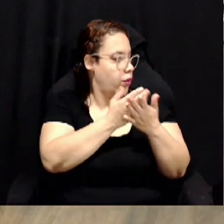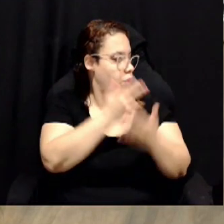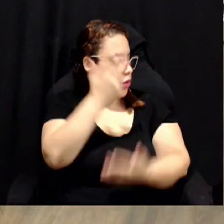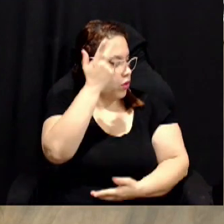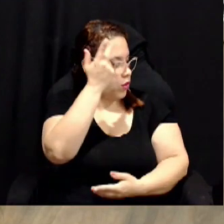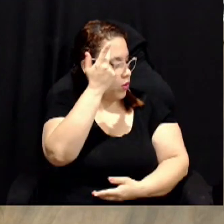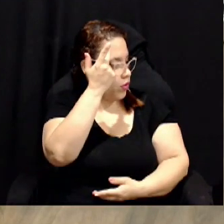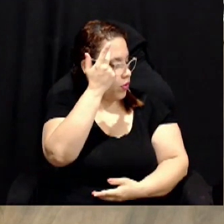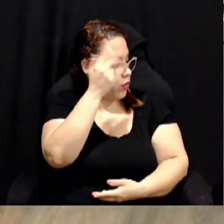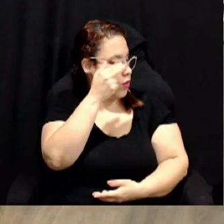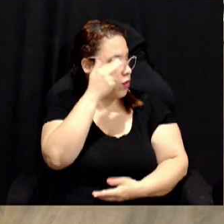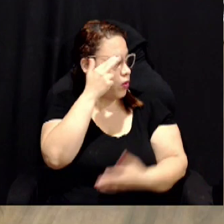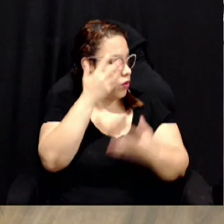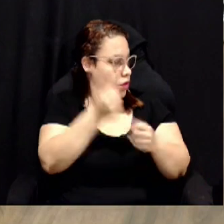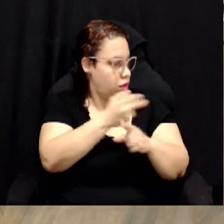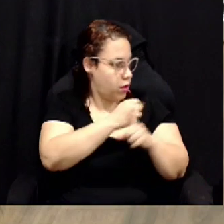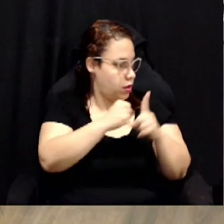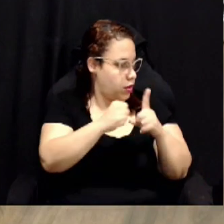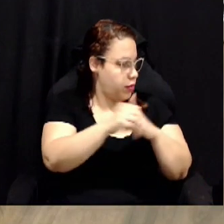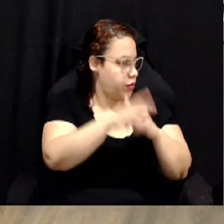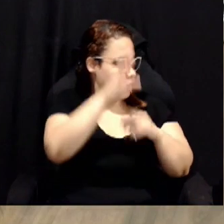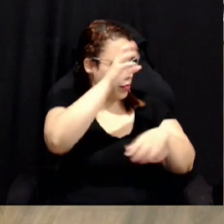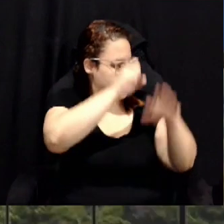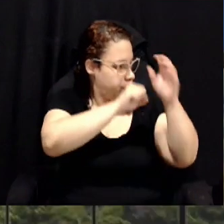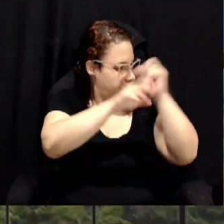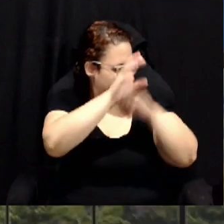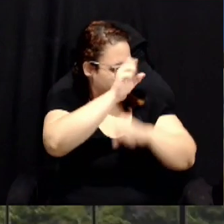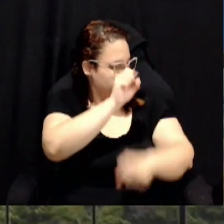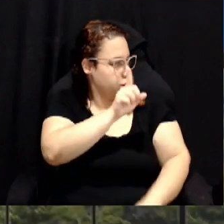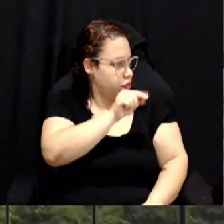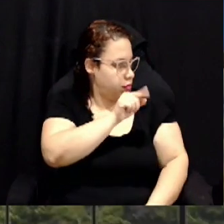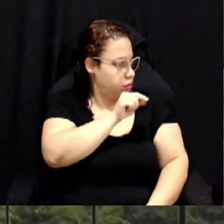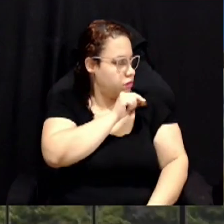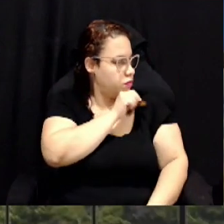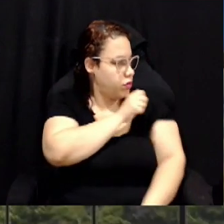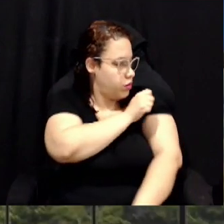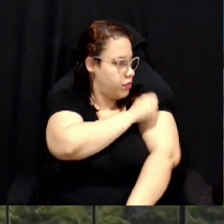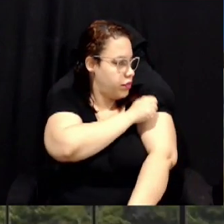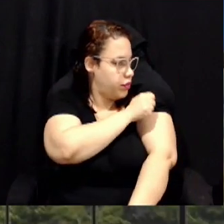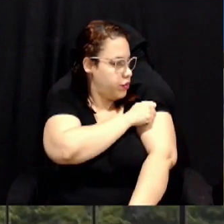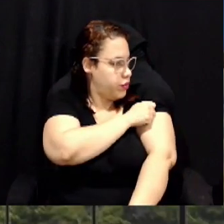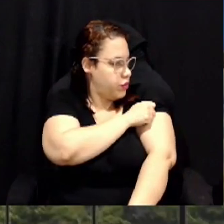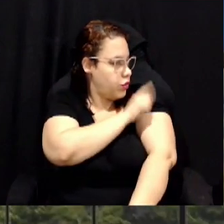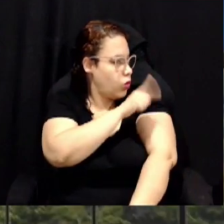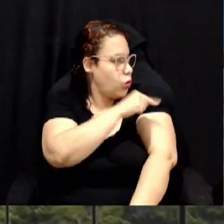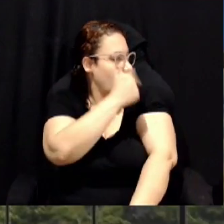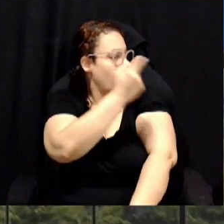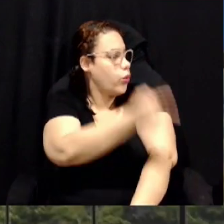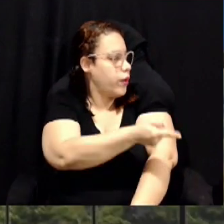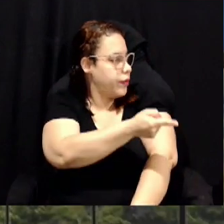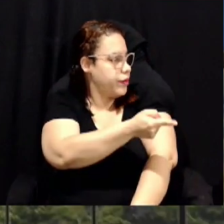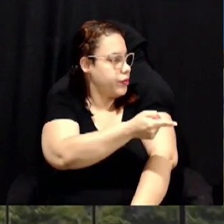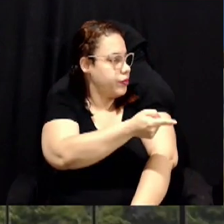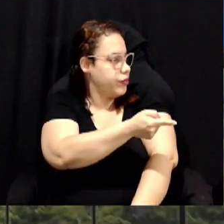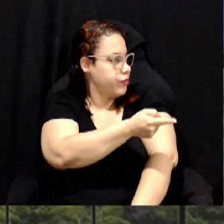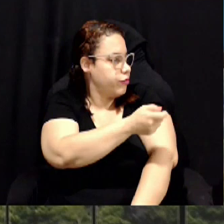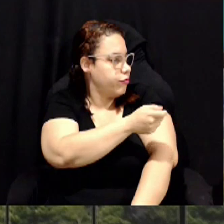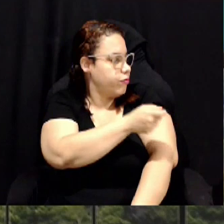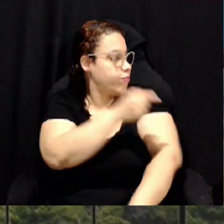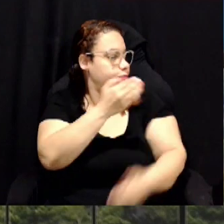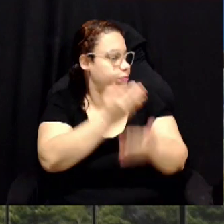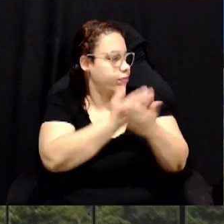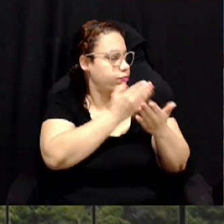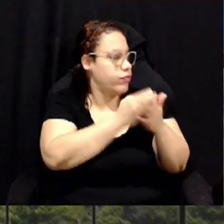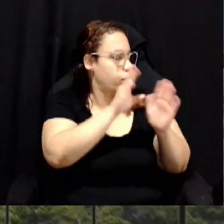ganho social de aprendizagem, né, para esse aluno. E do outro lado, estudando aqui para o programa,